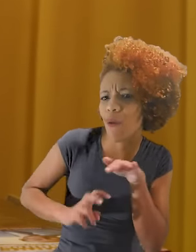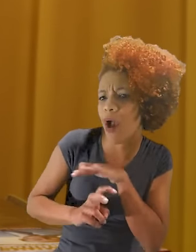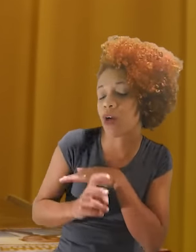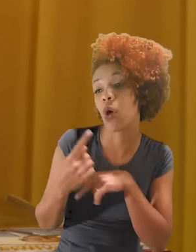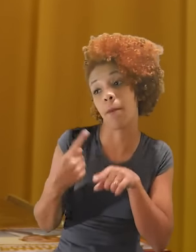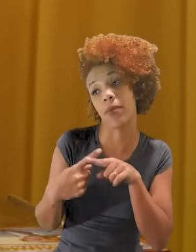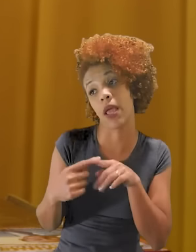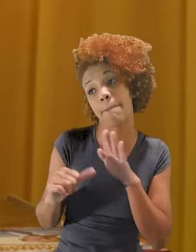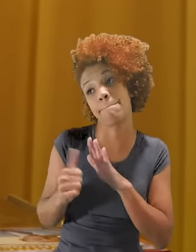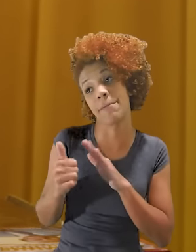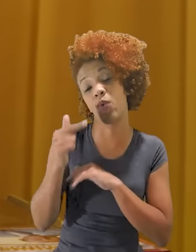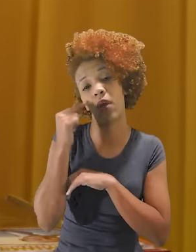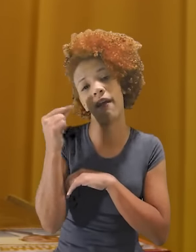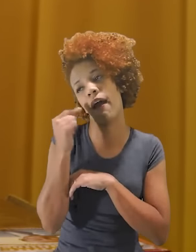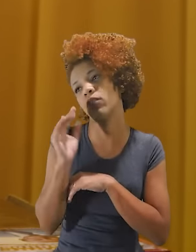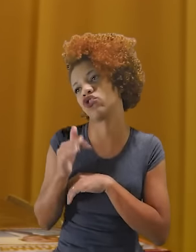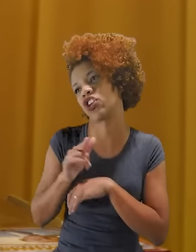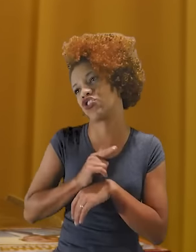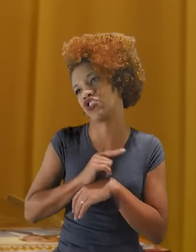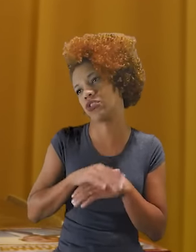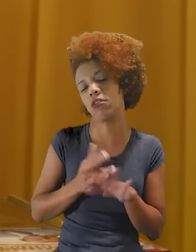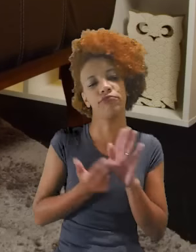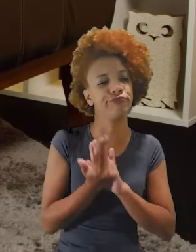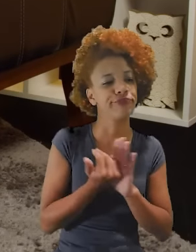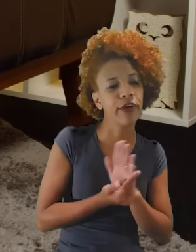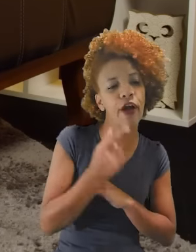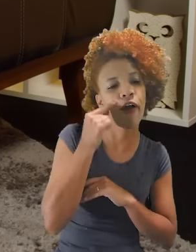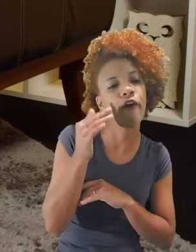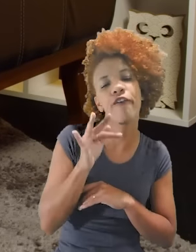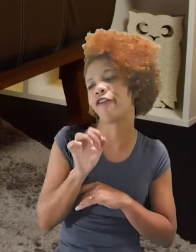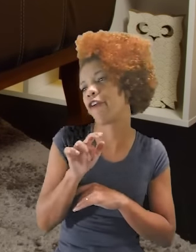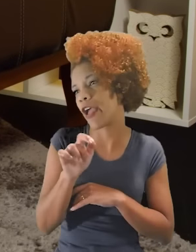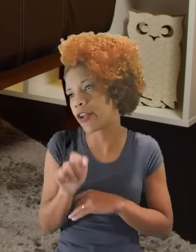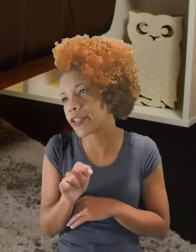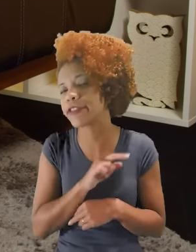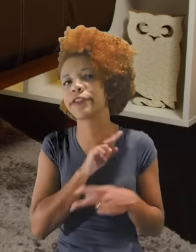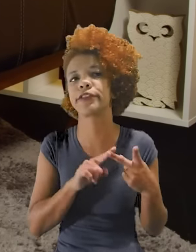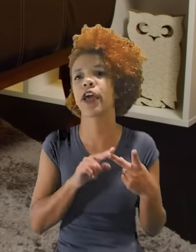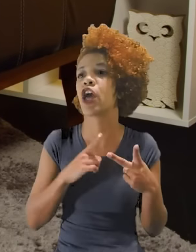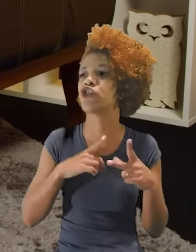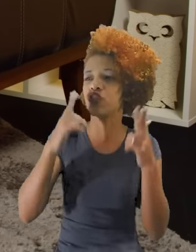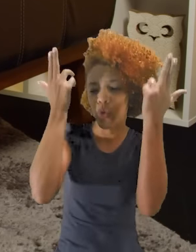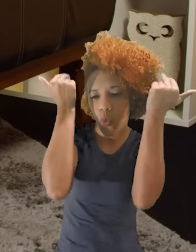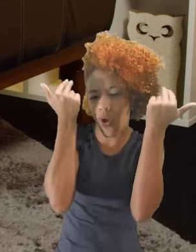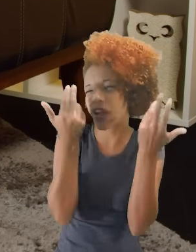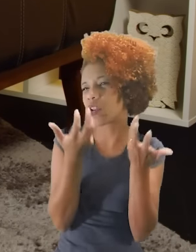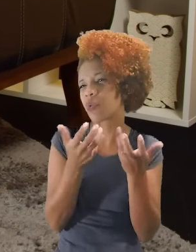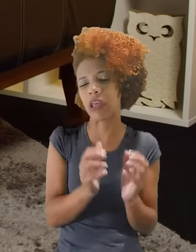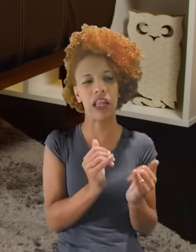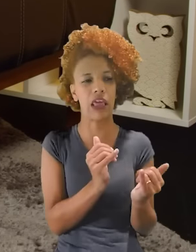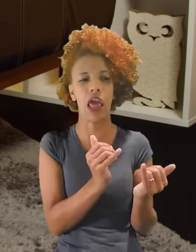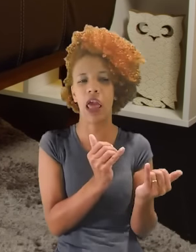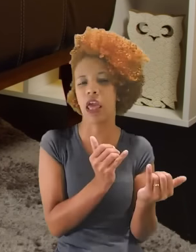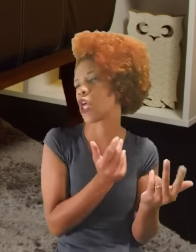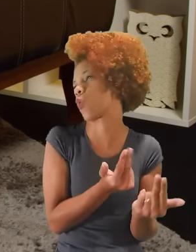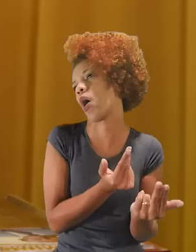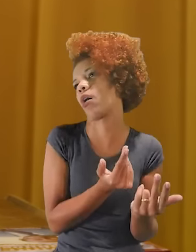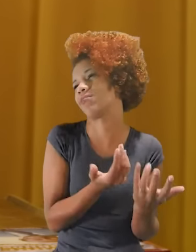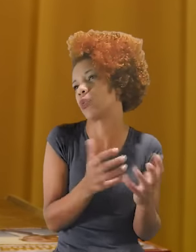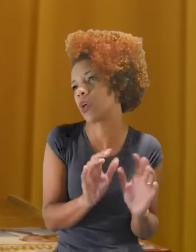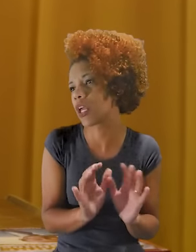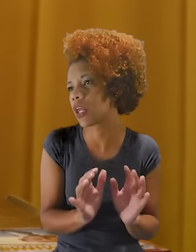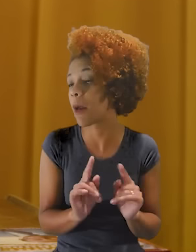Cara, primeiro porque tinha muito gato. Ele já tinha feito o Julius, tinha o gato Félix, exatamente. Segundo porque tinha o coelho. Eles não queriam fazer uma coisa igual o coelho que era o Oswald.